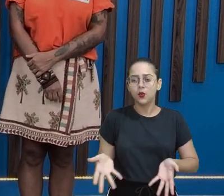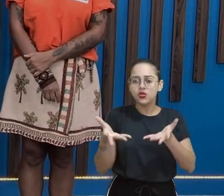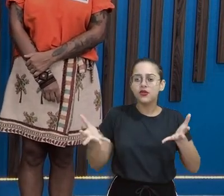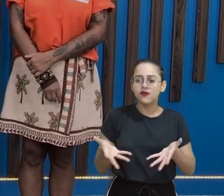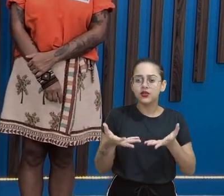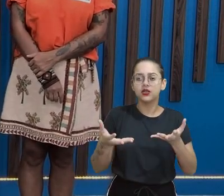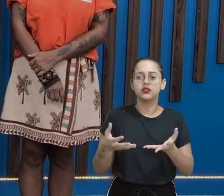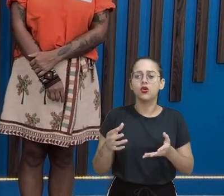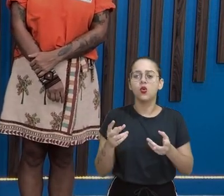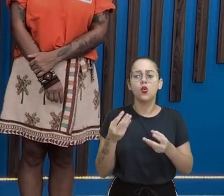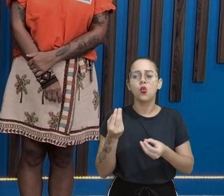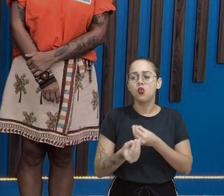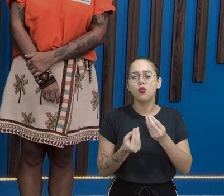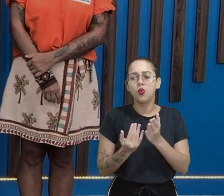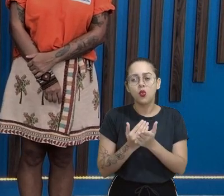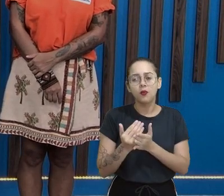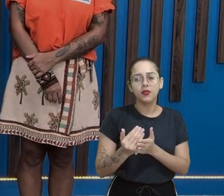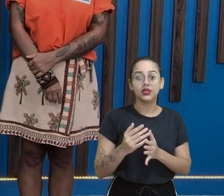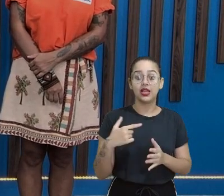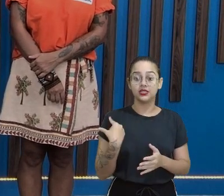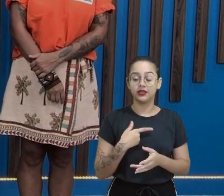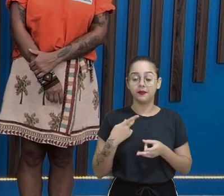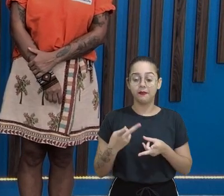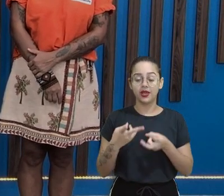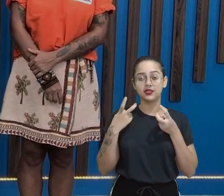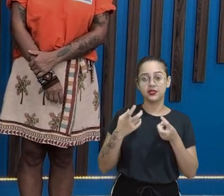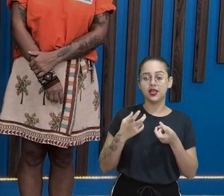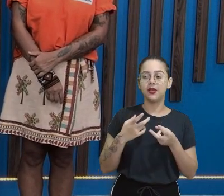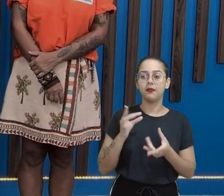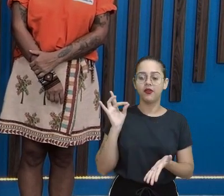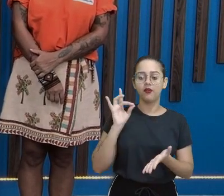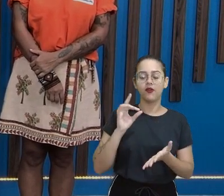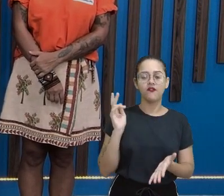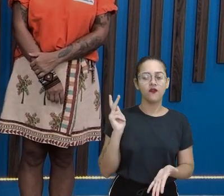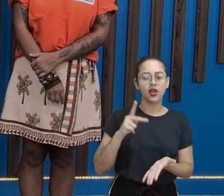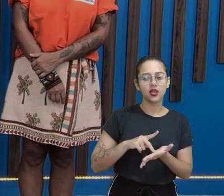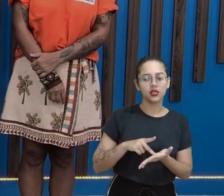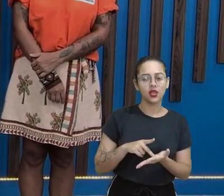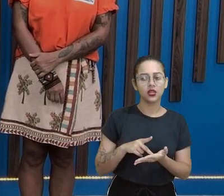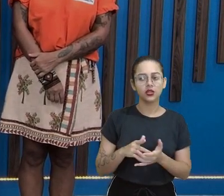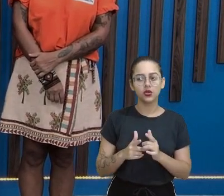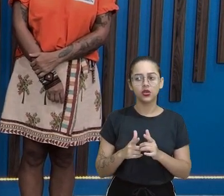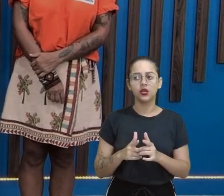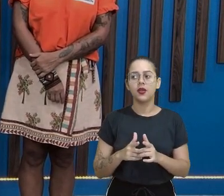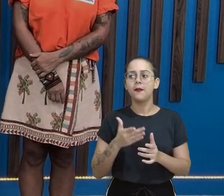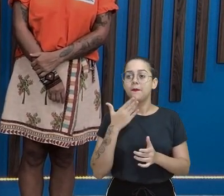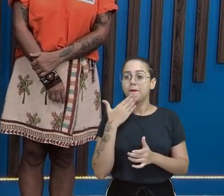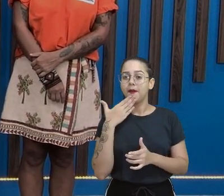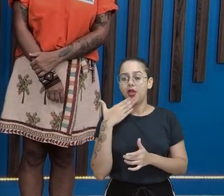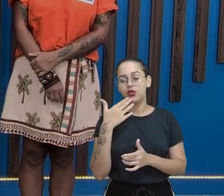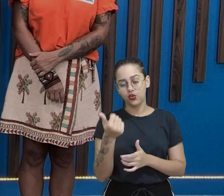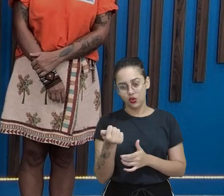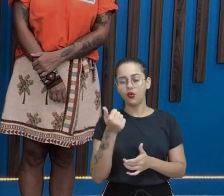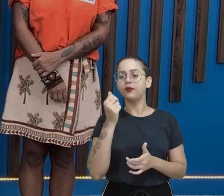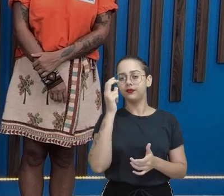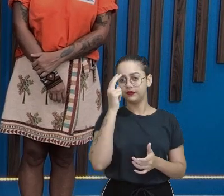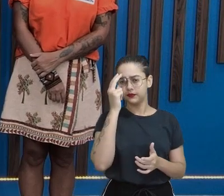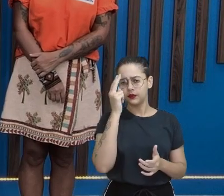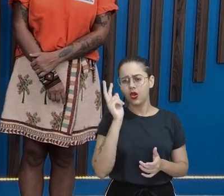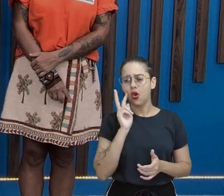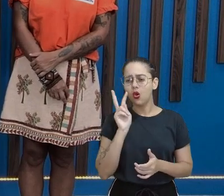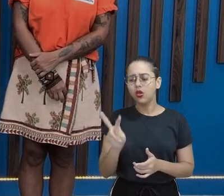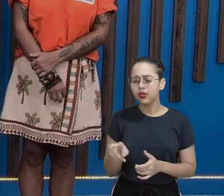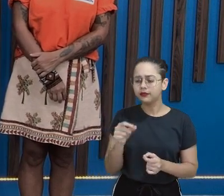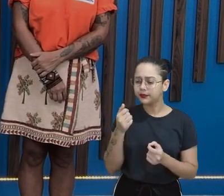gente observa uma realidade, digamos assim, ideal, ou melhor até, né? De você olhar aquilo ali, poxa, isso